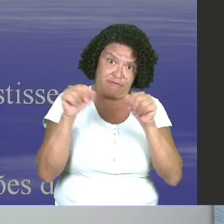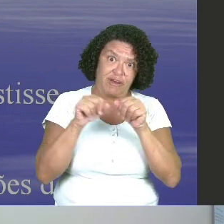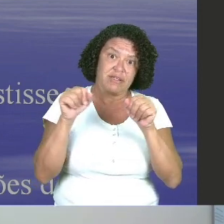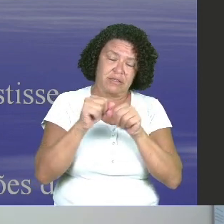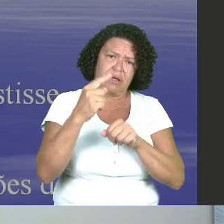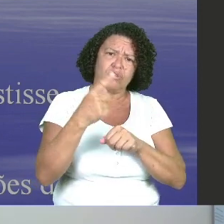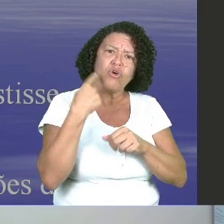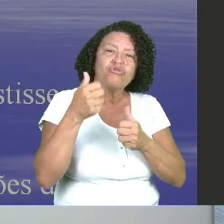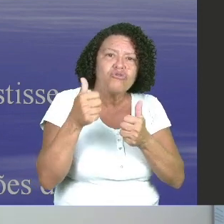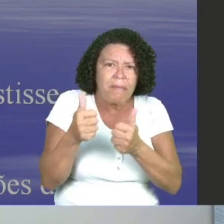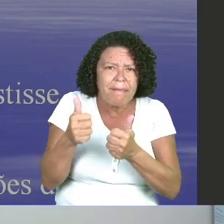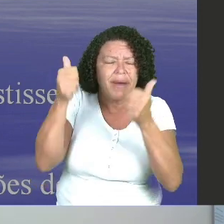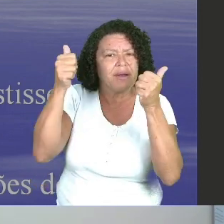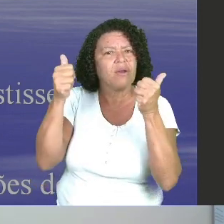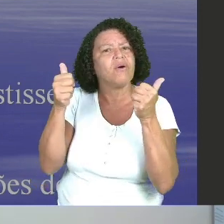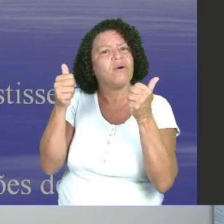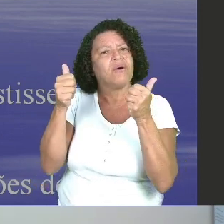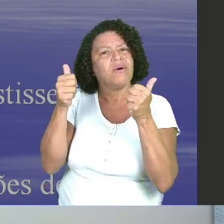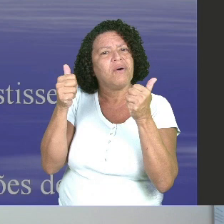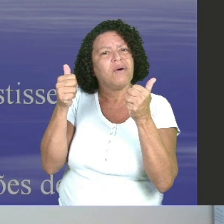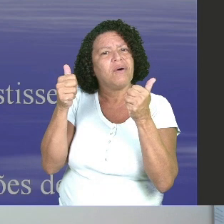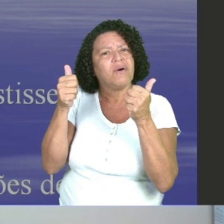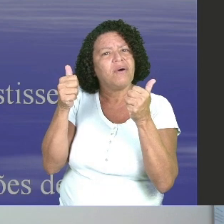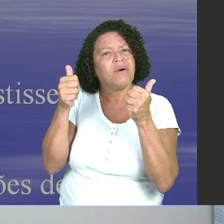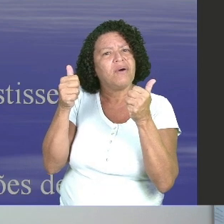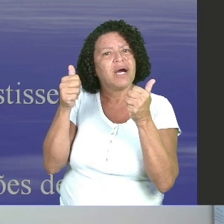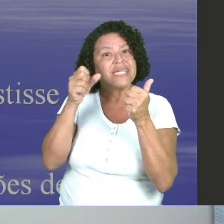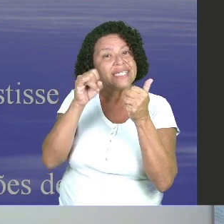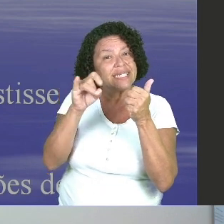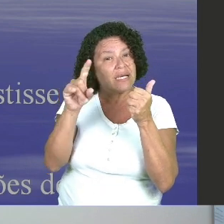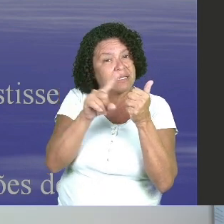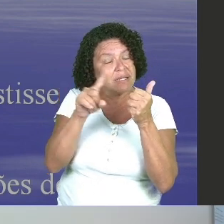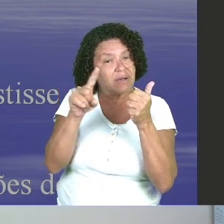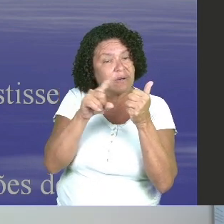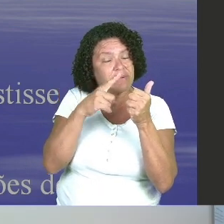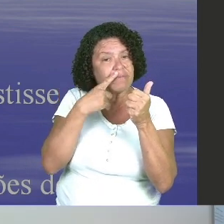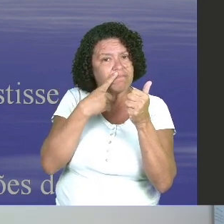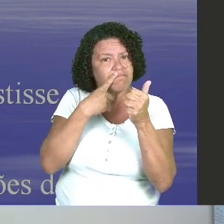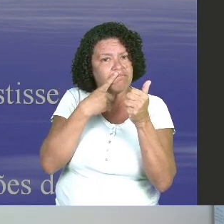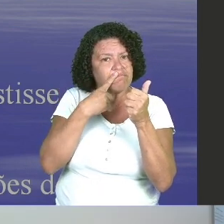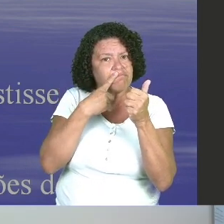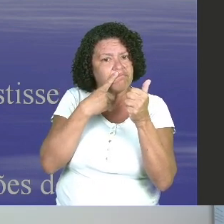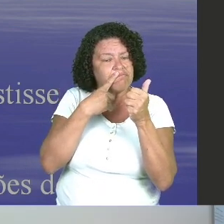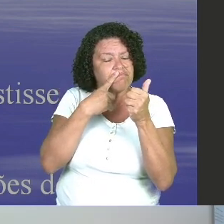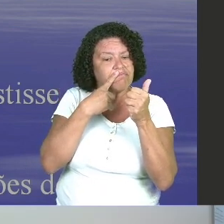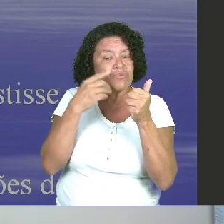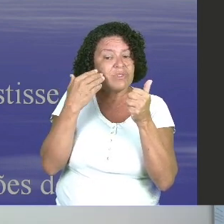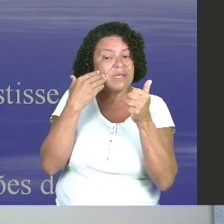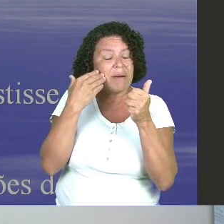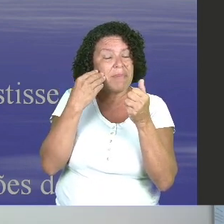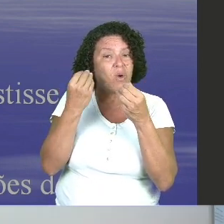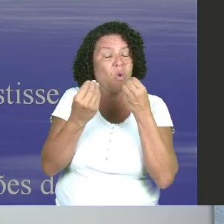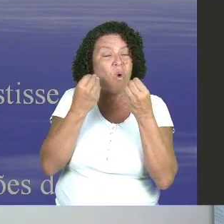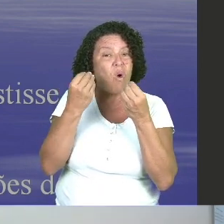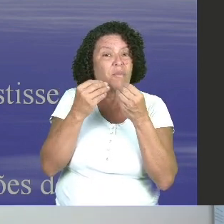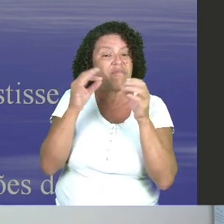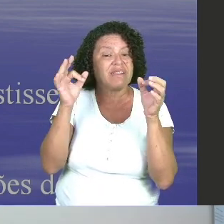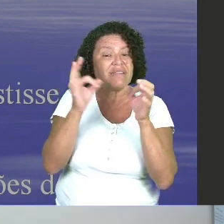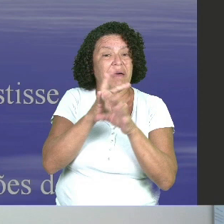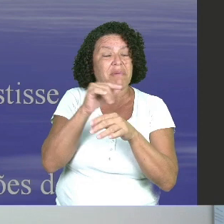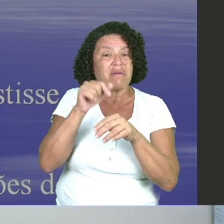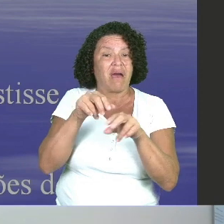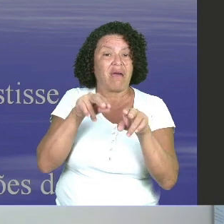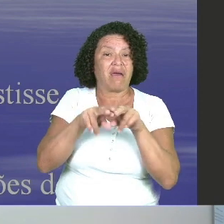nosso melhor? Porque se não estivermos fazendo, não sabemos quando irá terminar essa